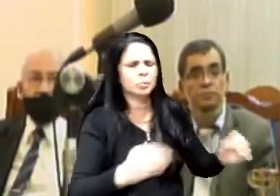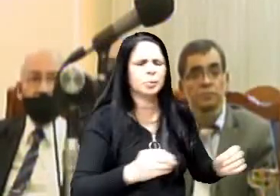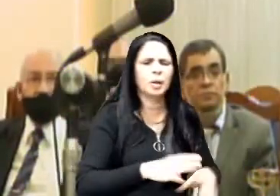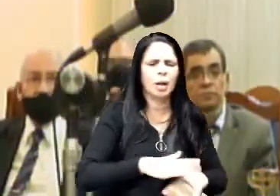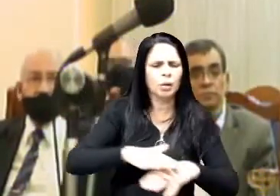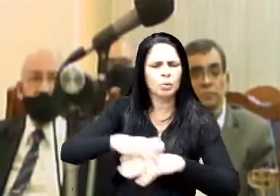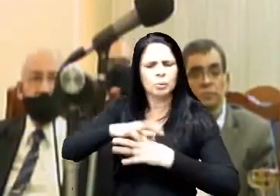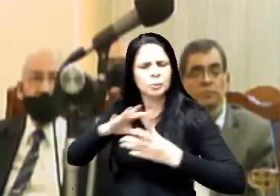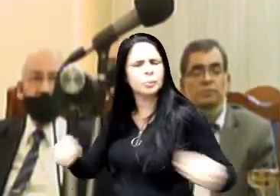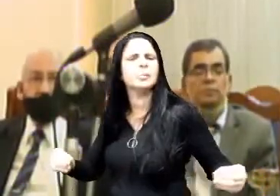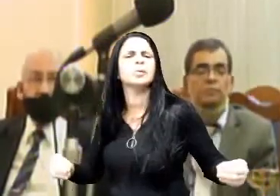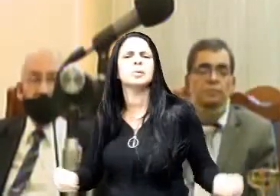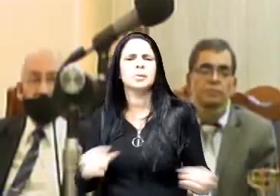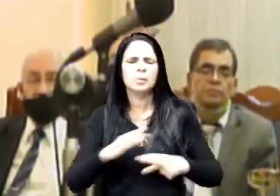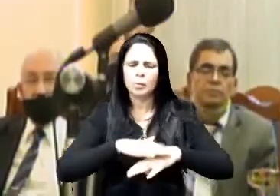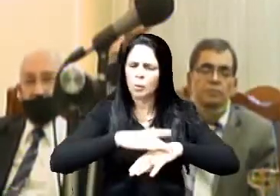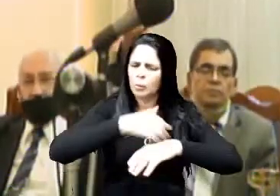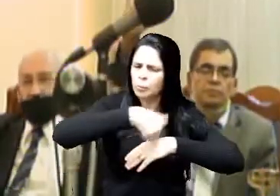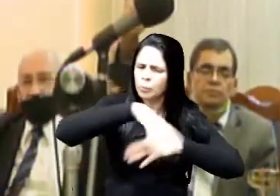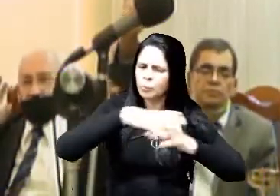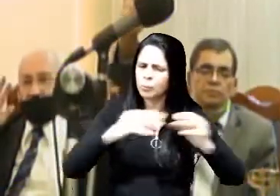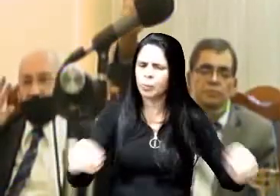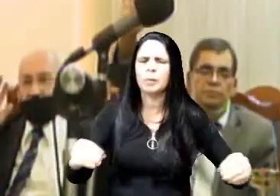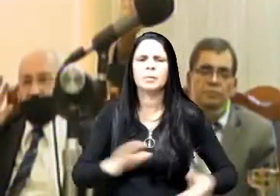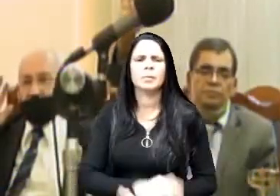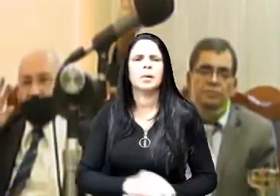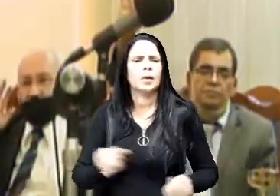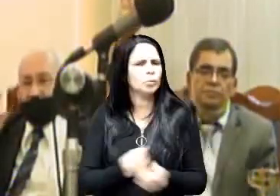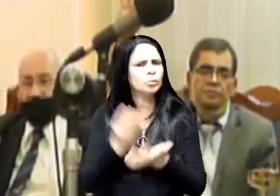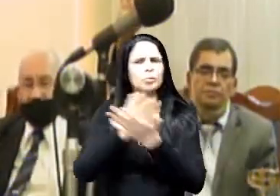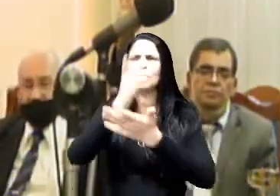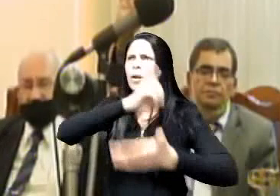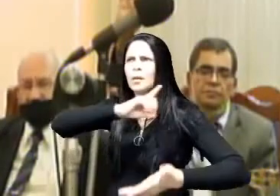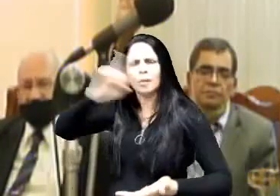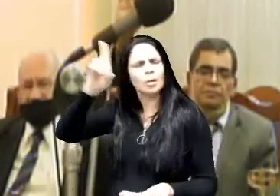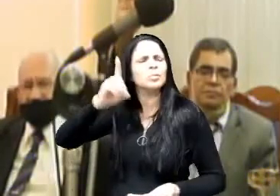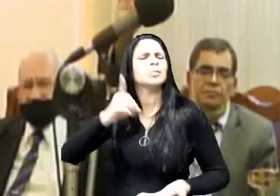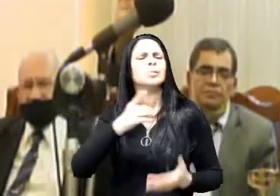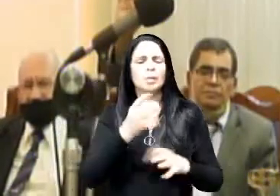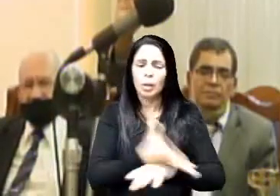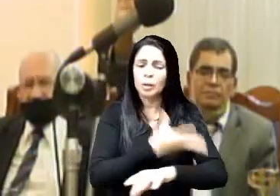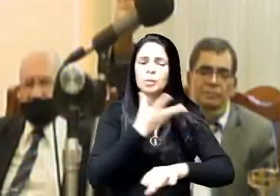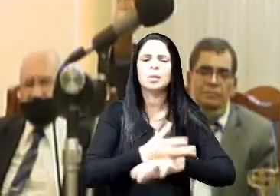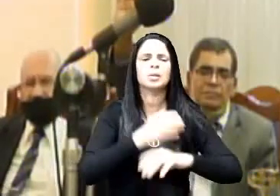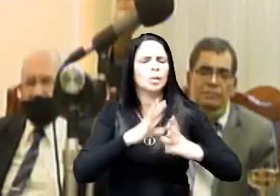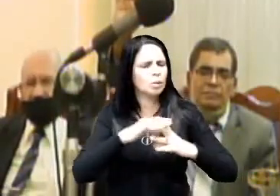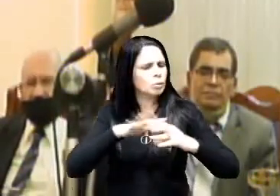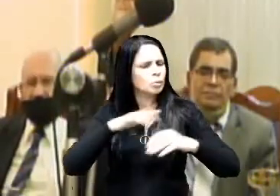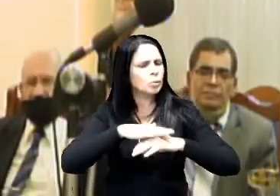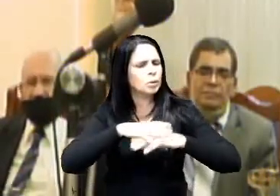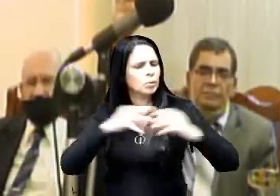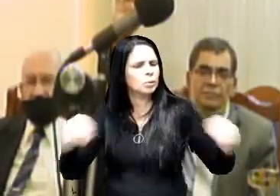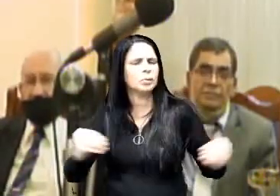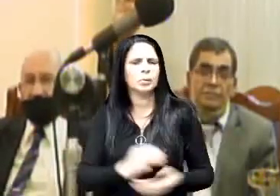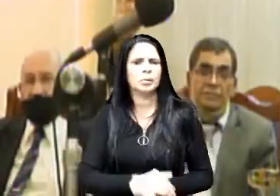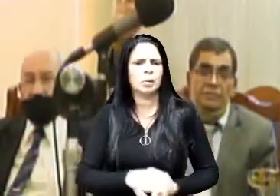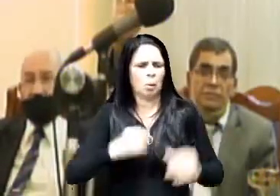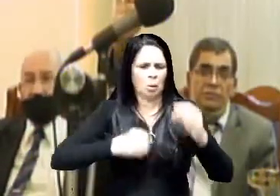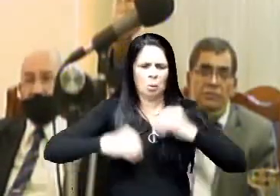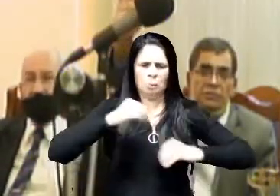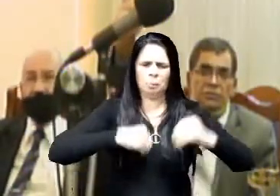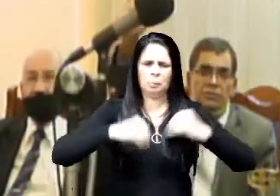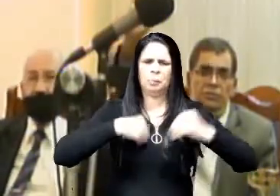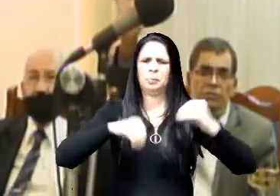A doença vai embora a doença, vai embora. Através desse glória a Deus da igreja, vai embora, vai embora, vai embora. Essa